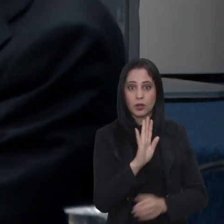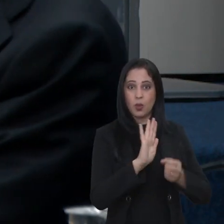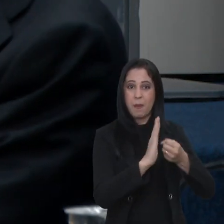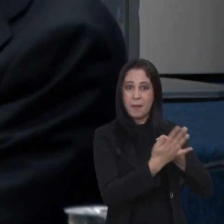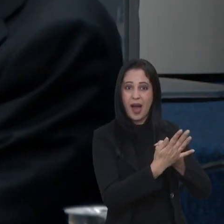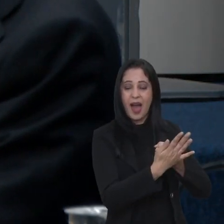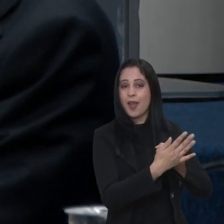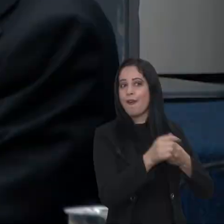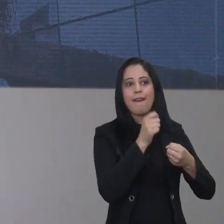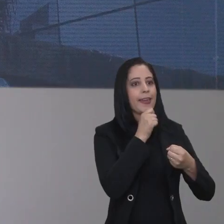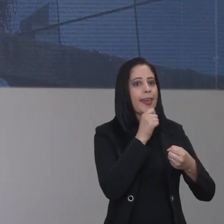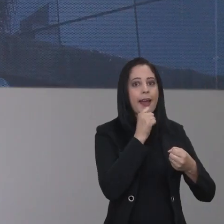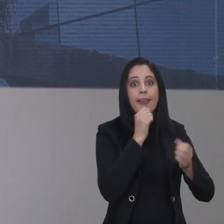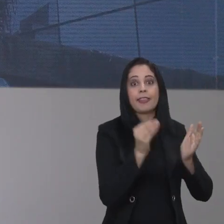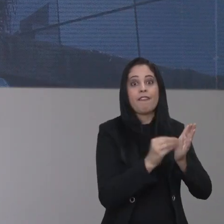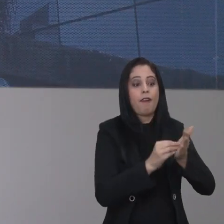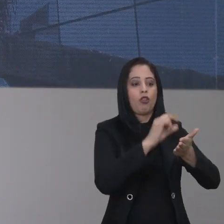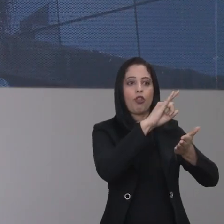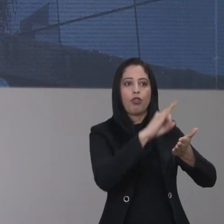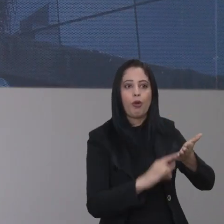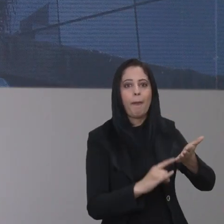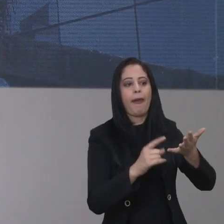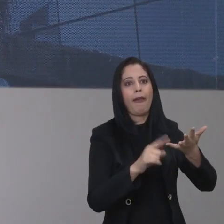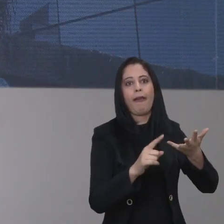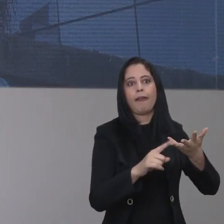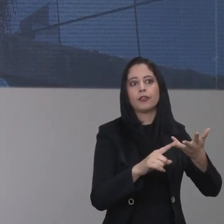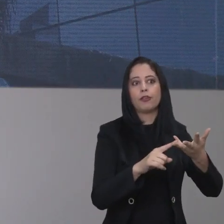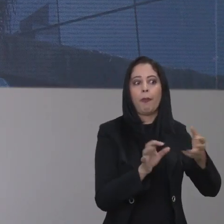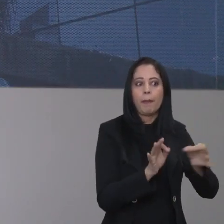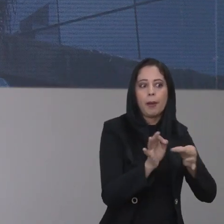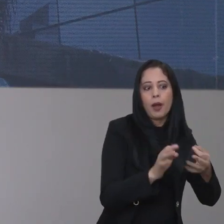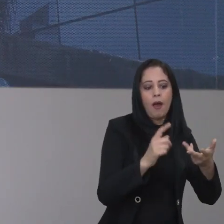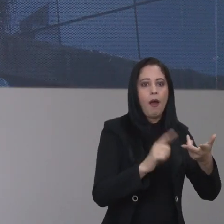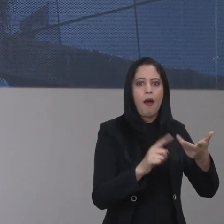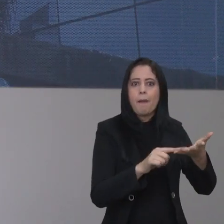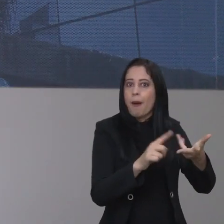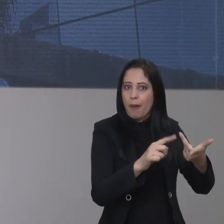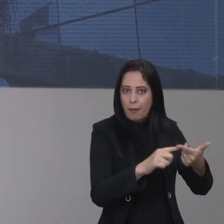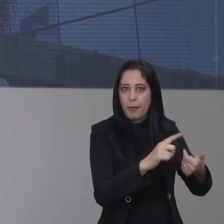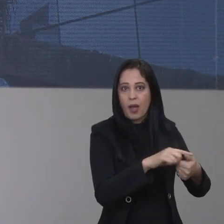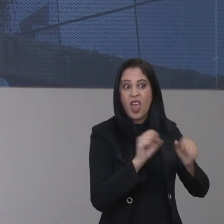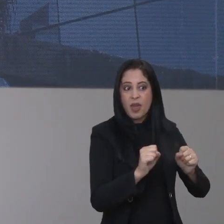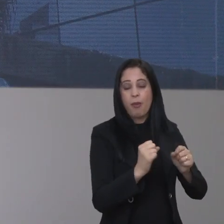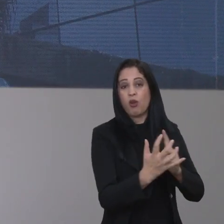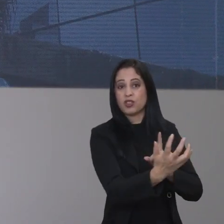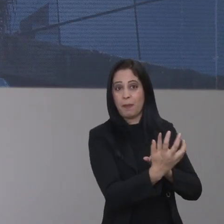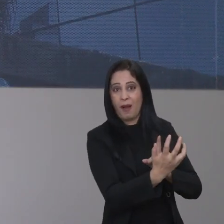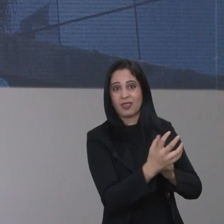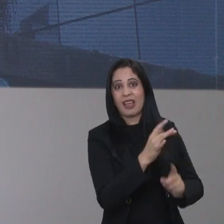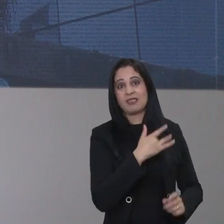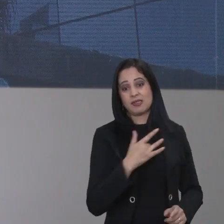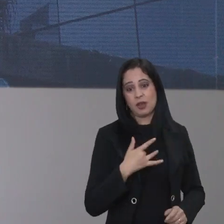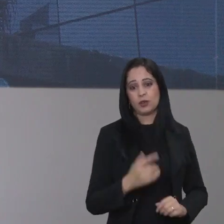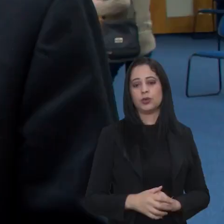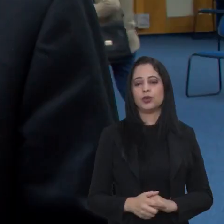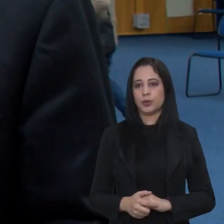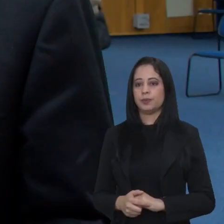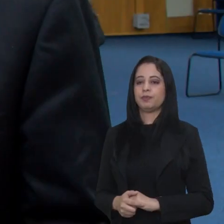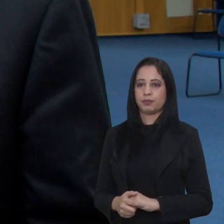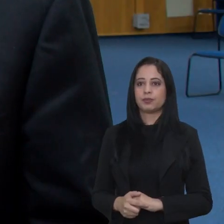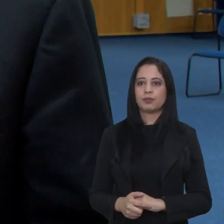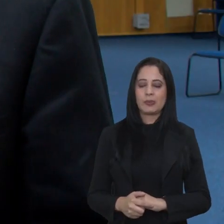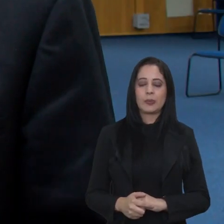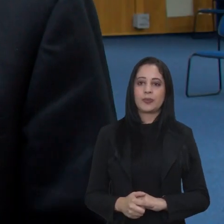não regularizados. Uma questão que, como o próprio defensor relata, pode impactar outras áreas, como a saúde.